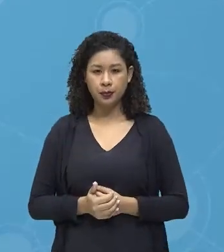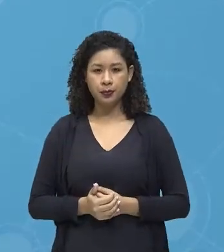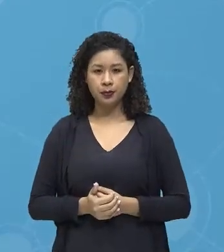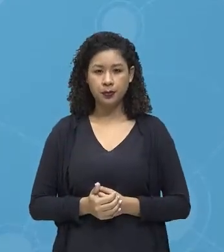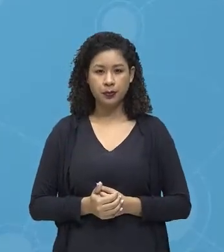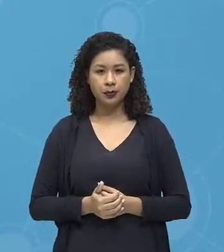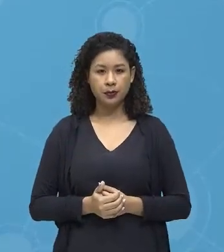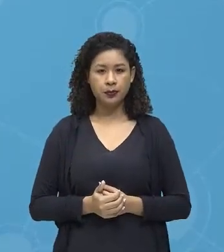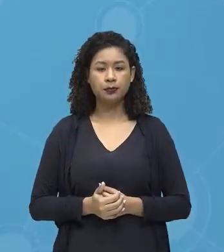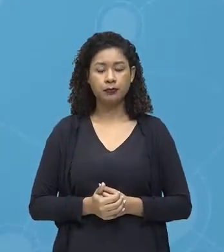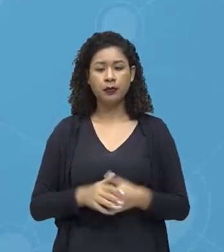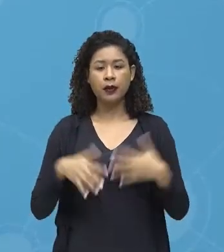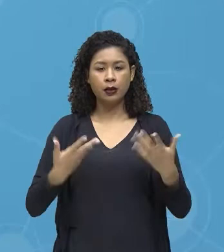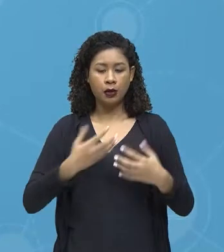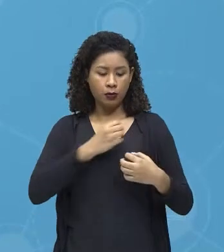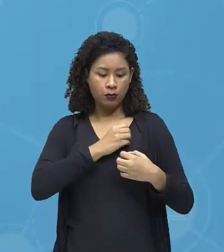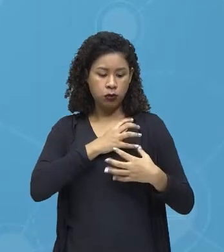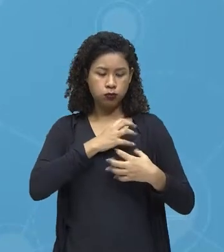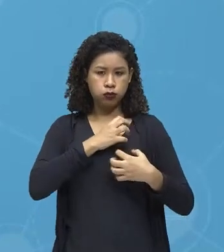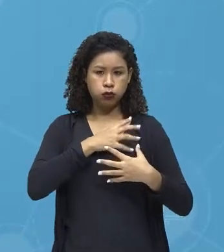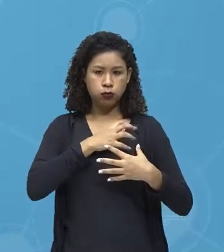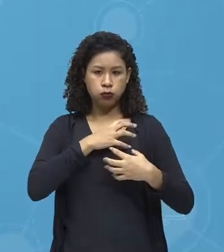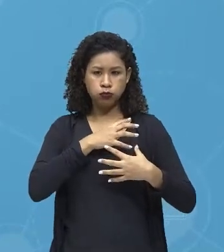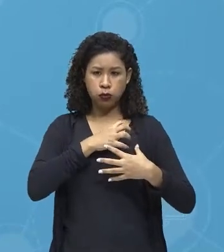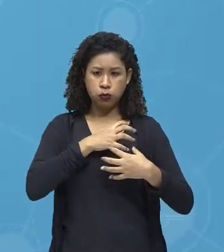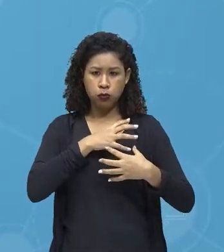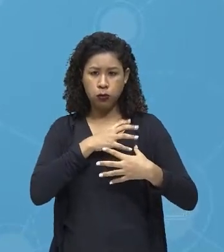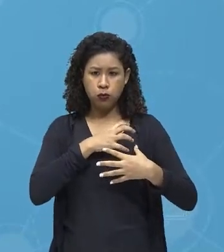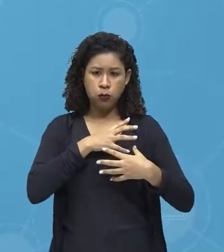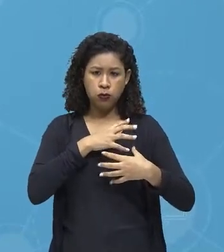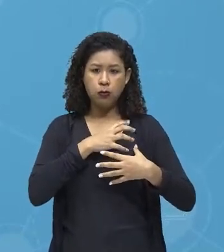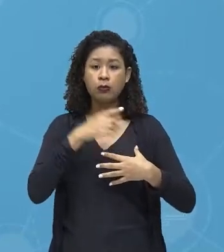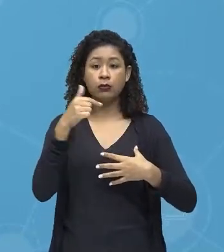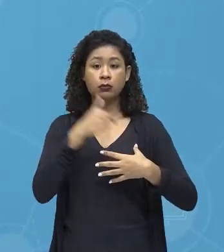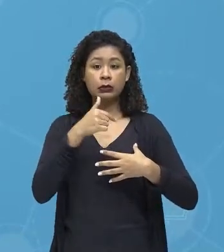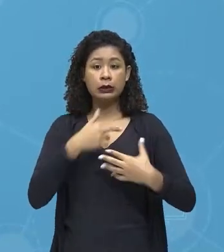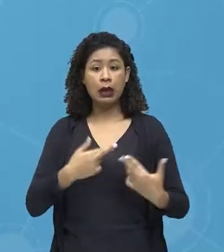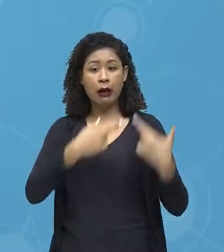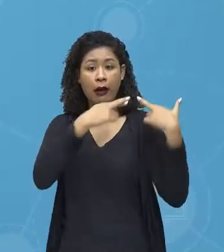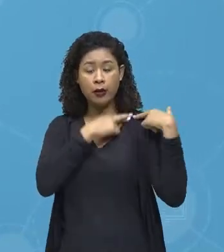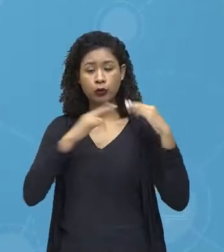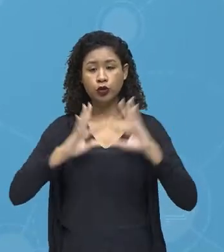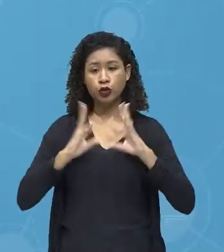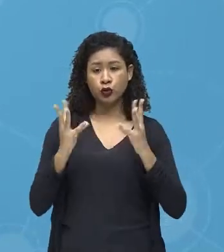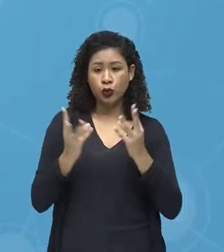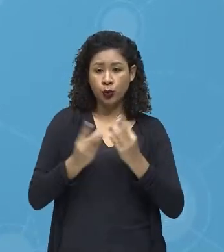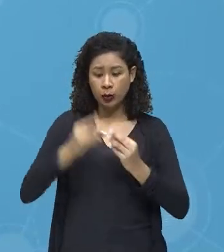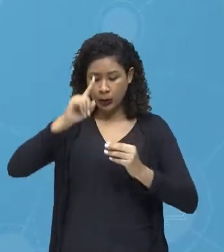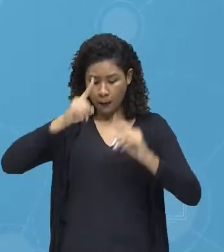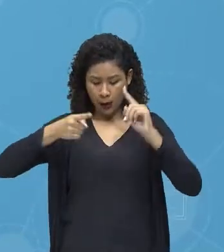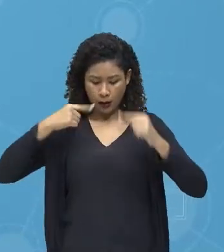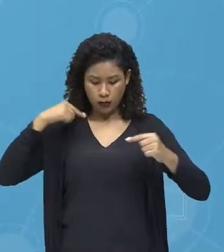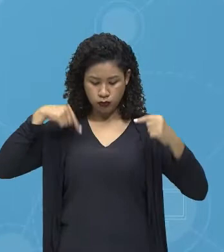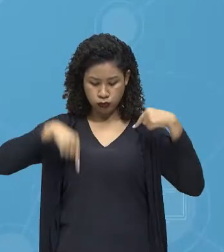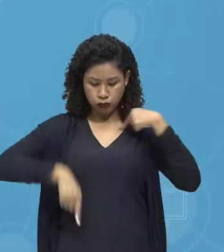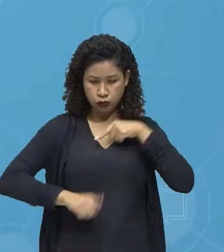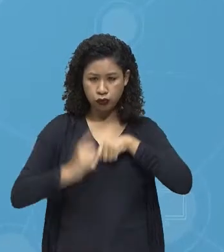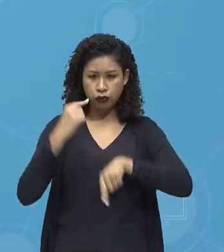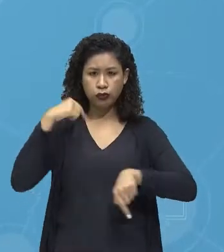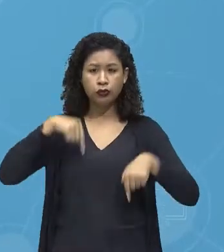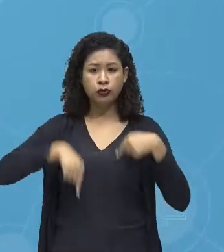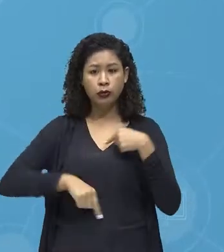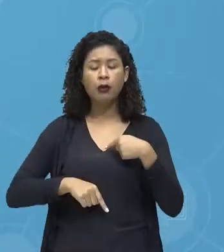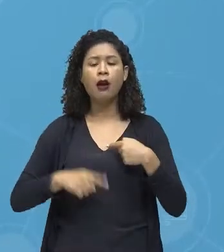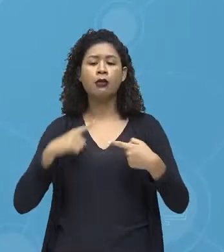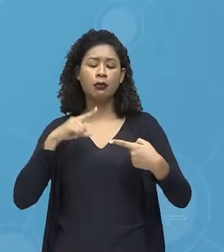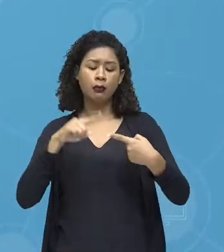realizar ali o transporte de diversas substâncias, né? A gente sabe que no nosso organismo nós temos ali nutrientes que fazem